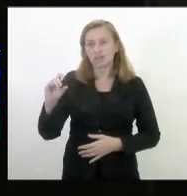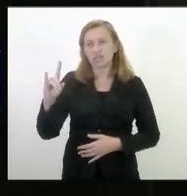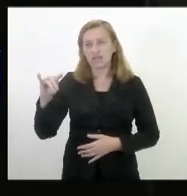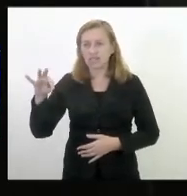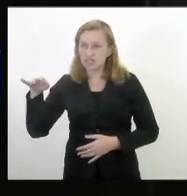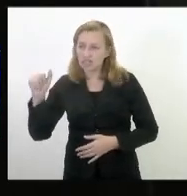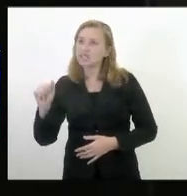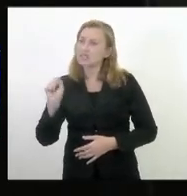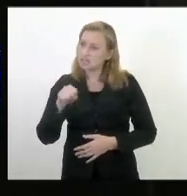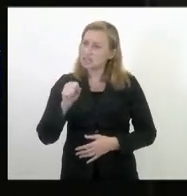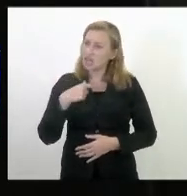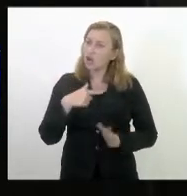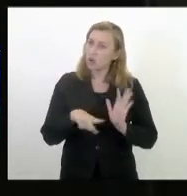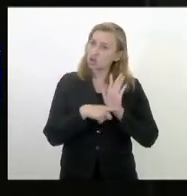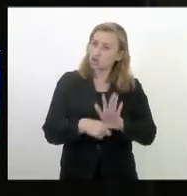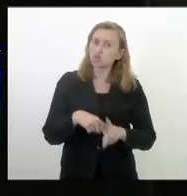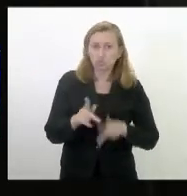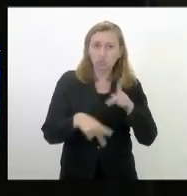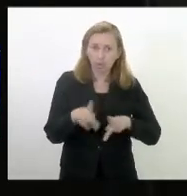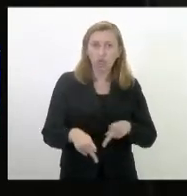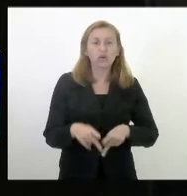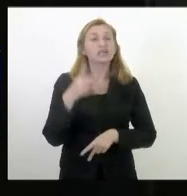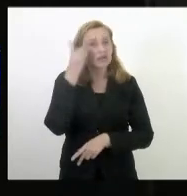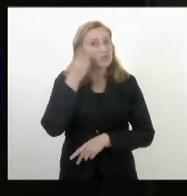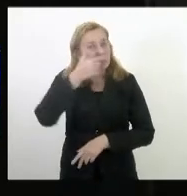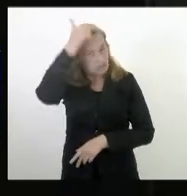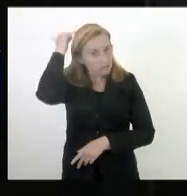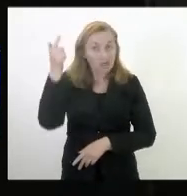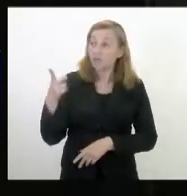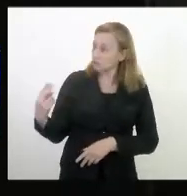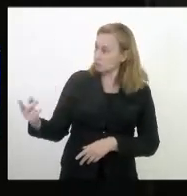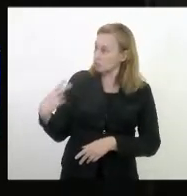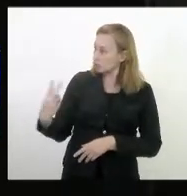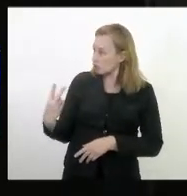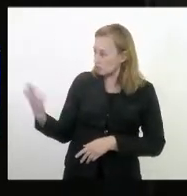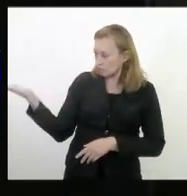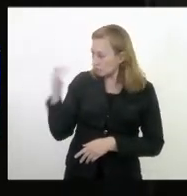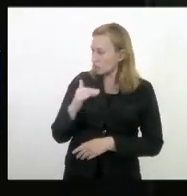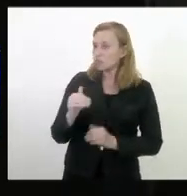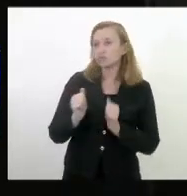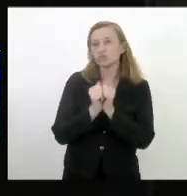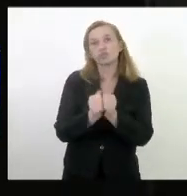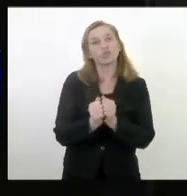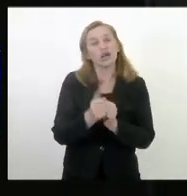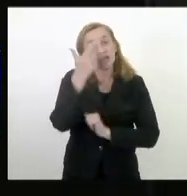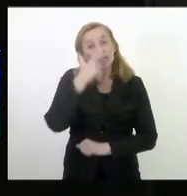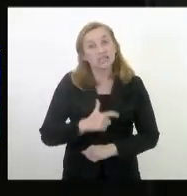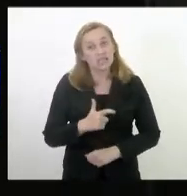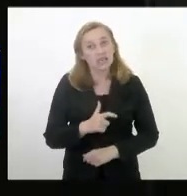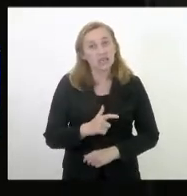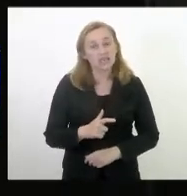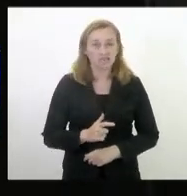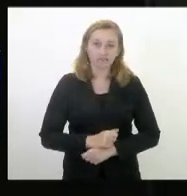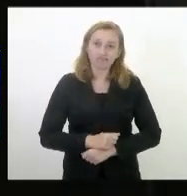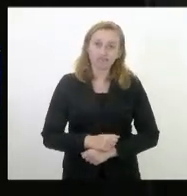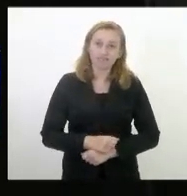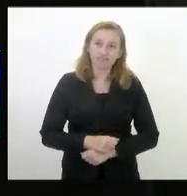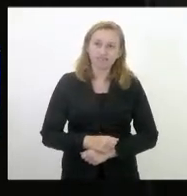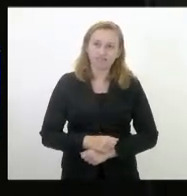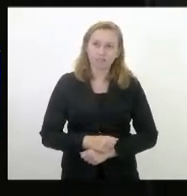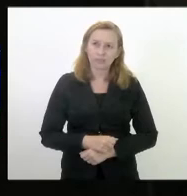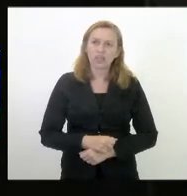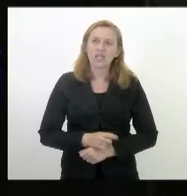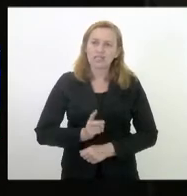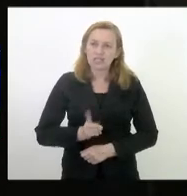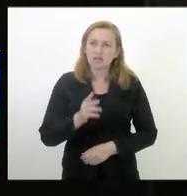Deputado Valdec, eu vou ser. Deputado Luiz Paulo, vamos ser assistencialistas, sim. E nós aqui nessa casa somos coerentes. Todas as